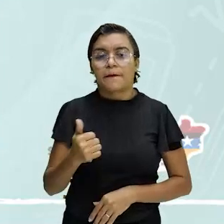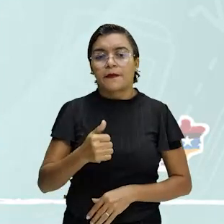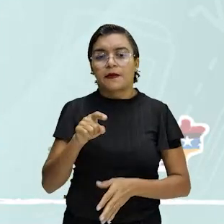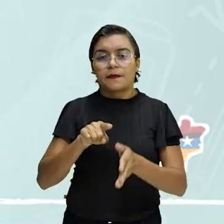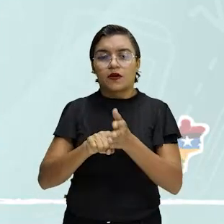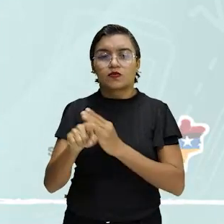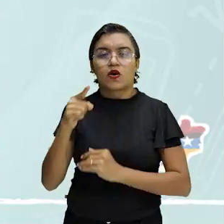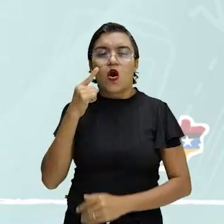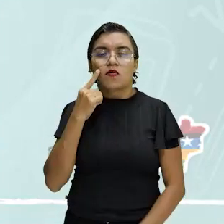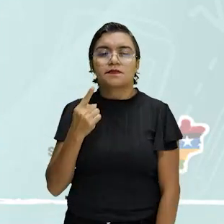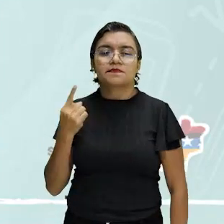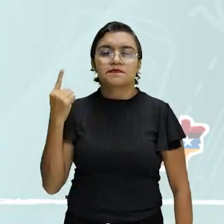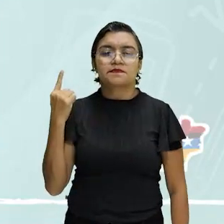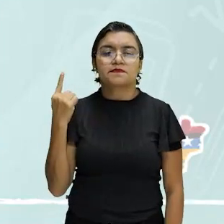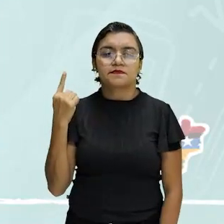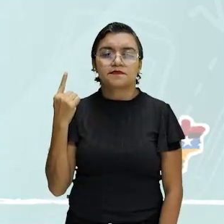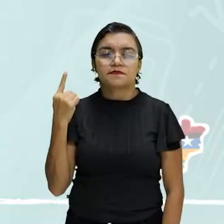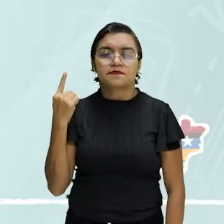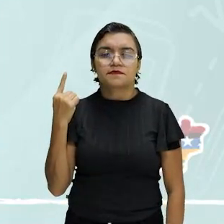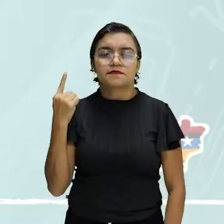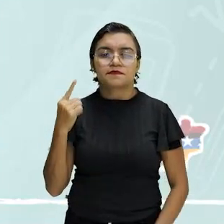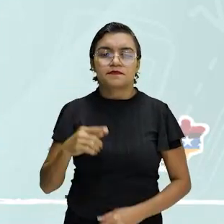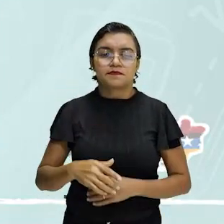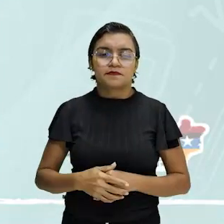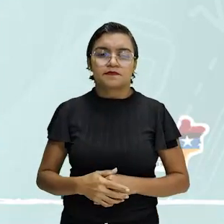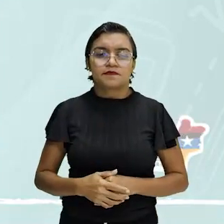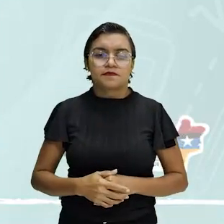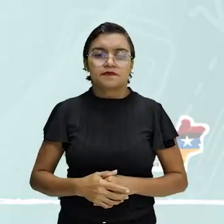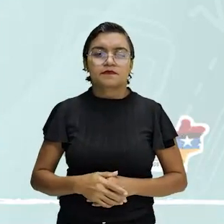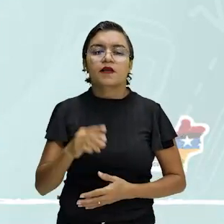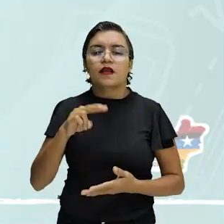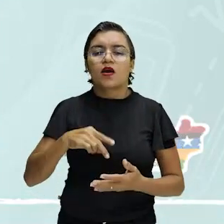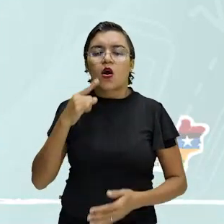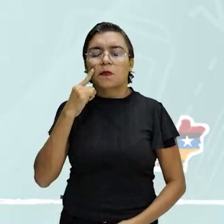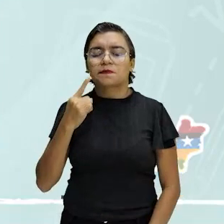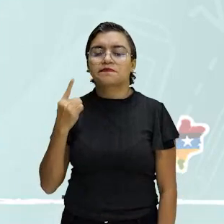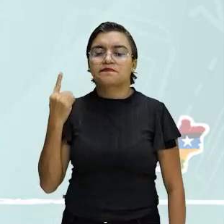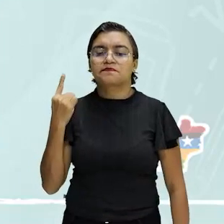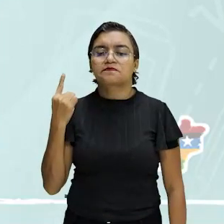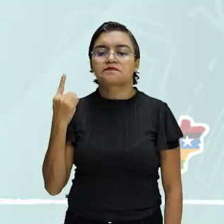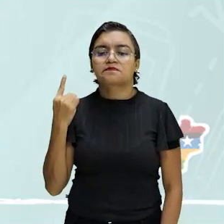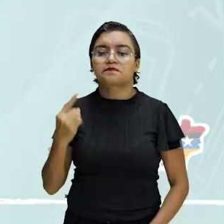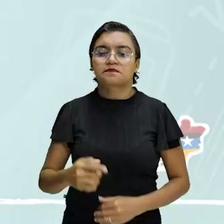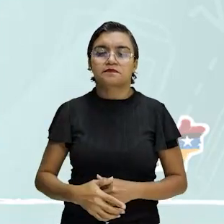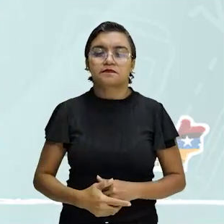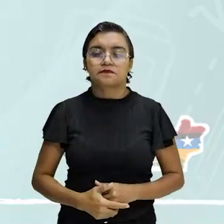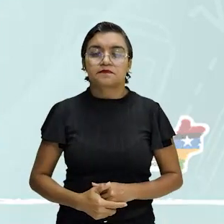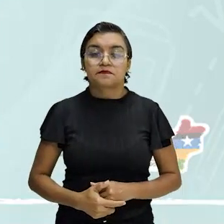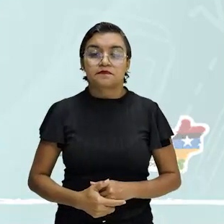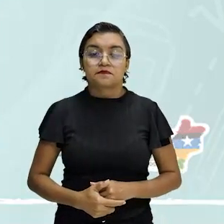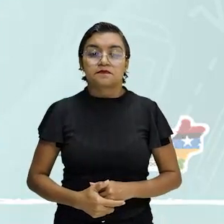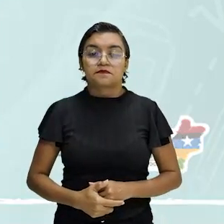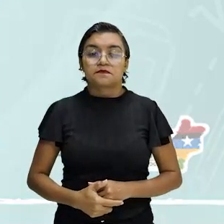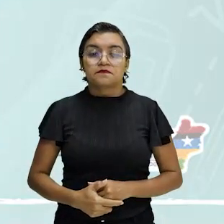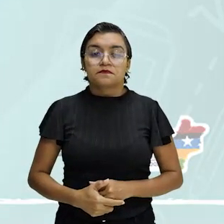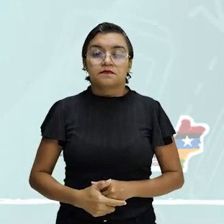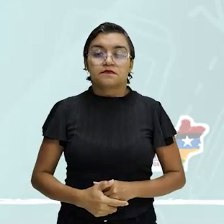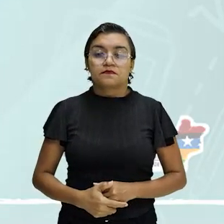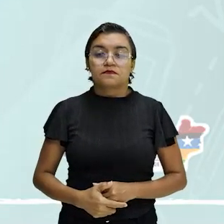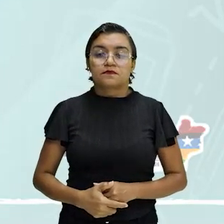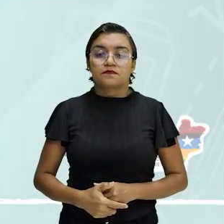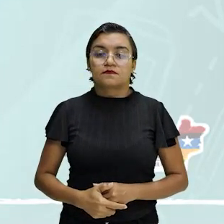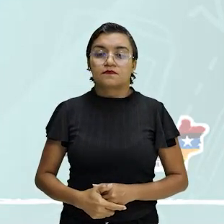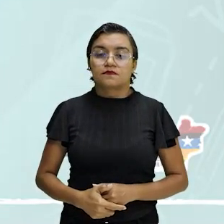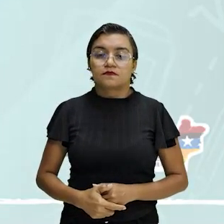e-mail? Atualmente, é comum disparar currículos na internet com a expectativa de alcançar o maior número possível